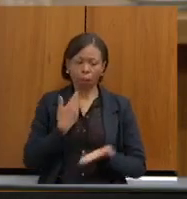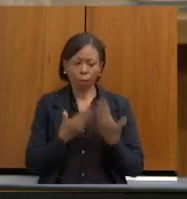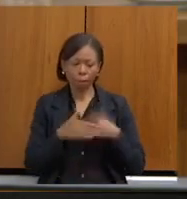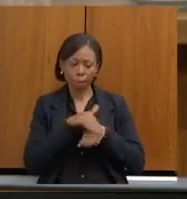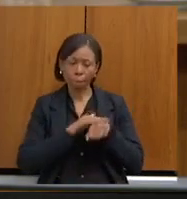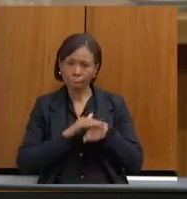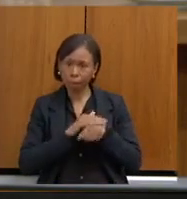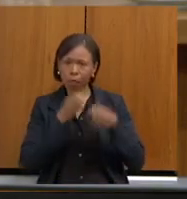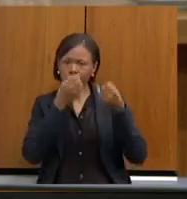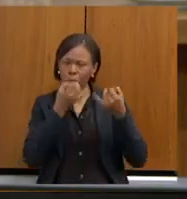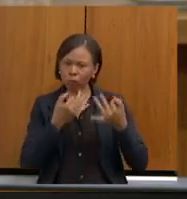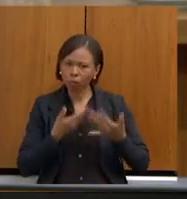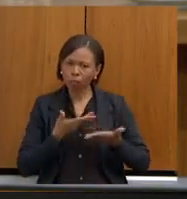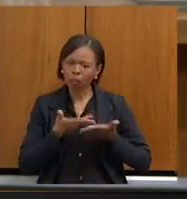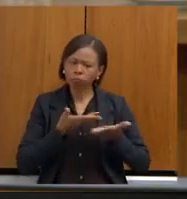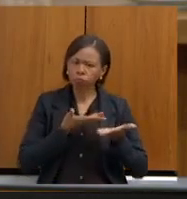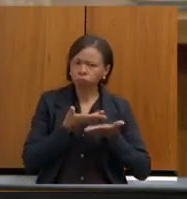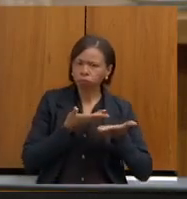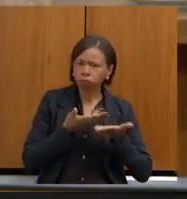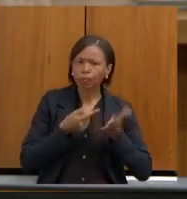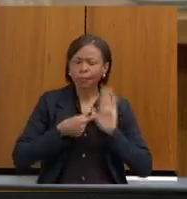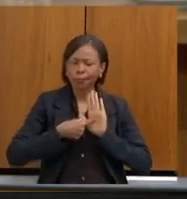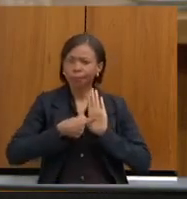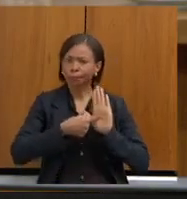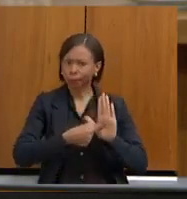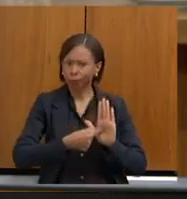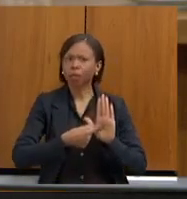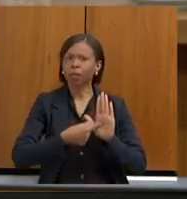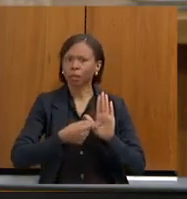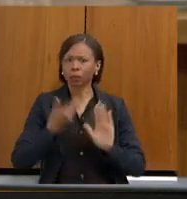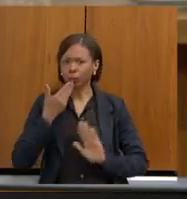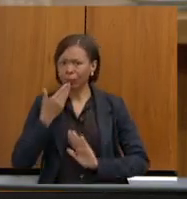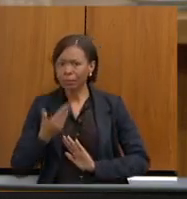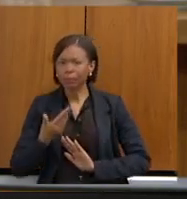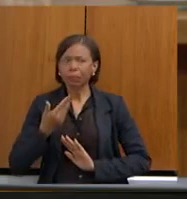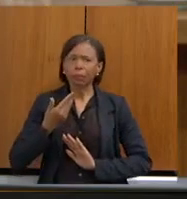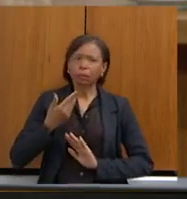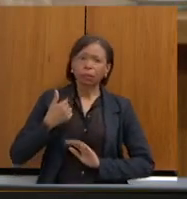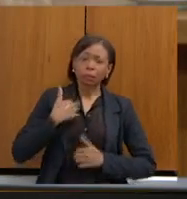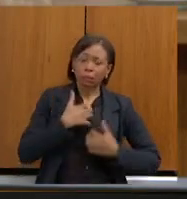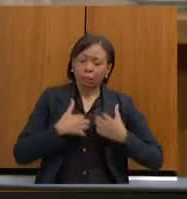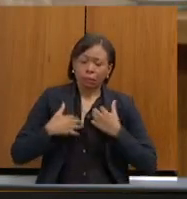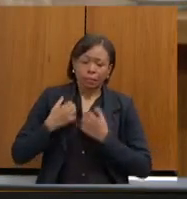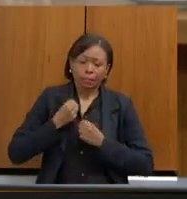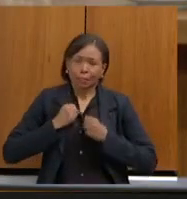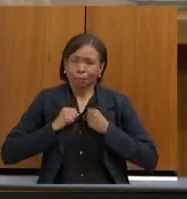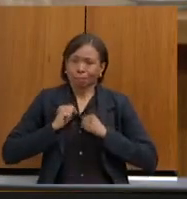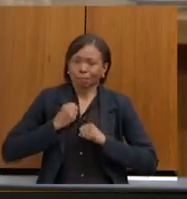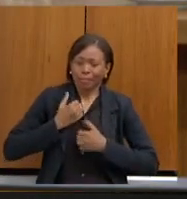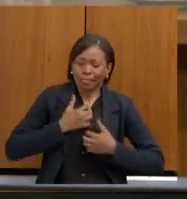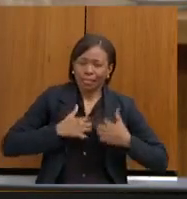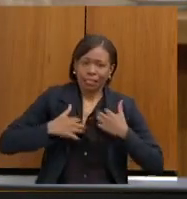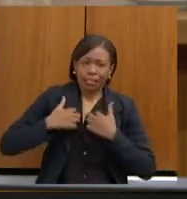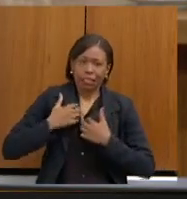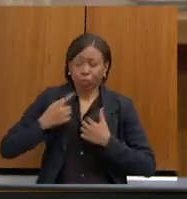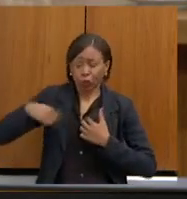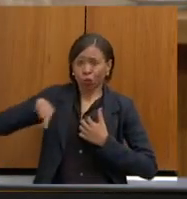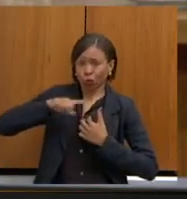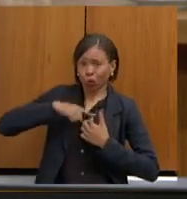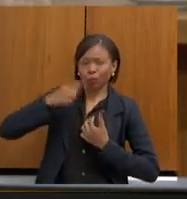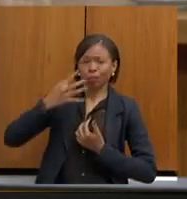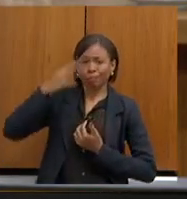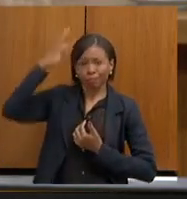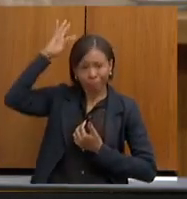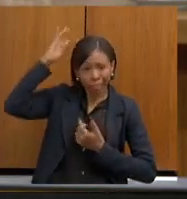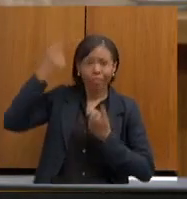dizendo elevando aê é o Cleiton e a ansiedade da Nossa tropa no que se refere à